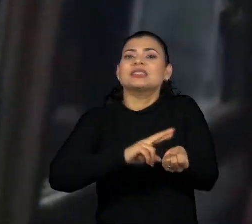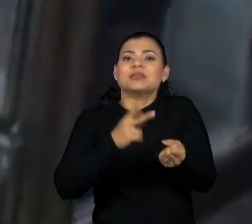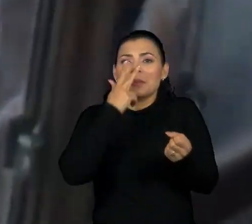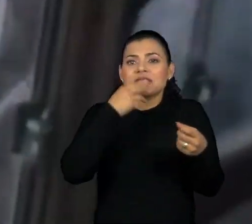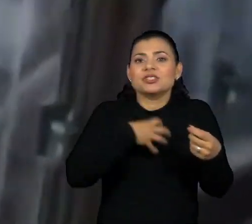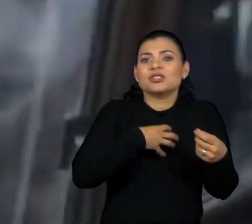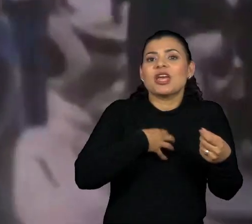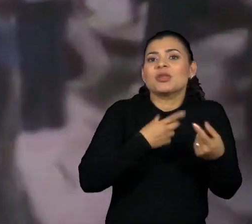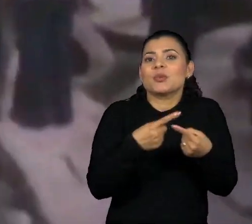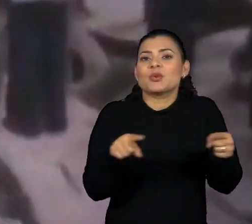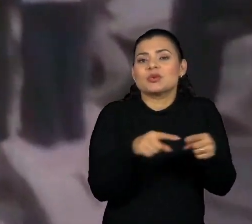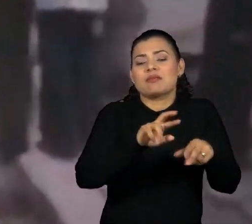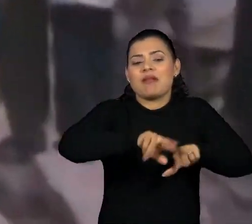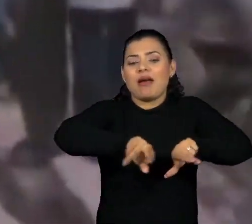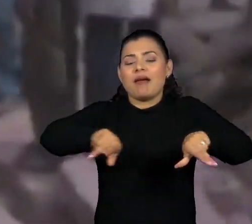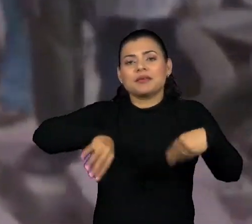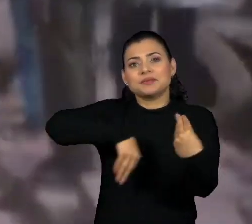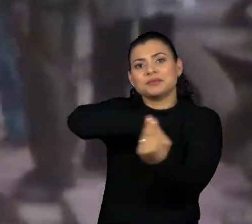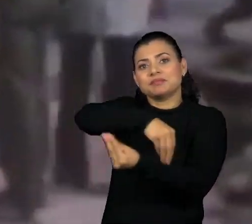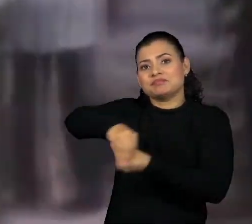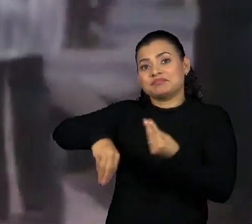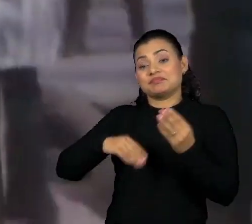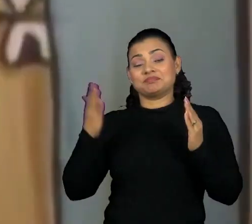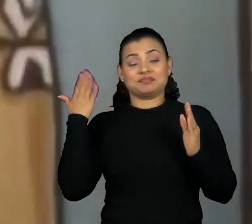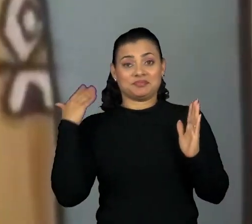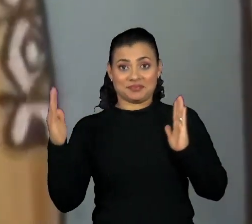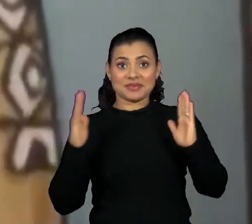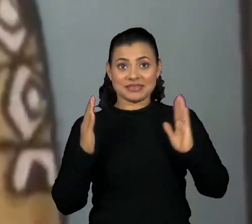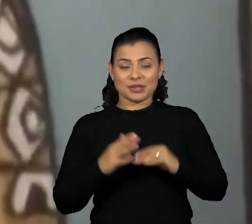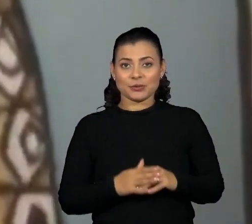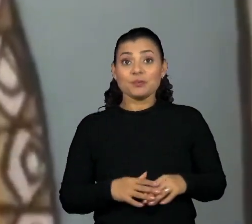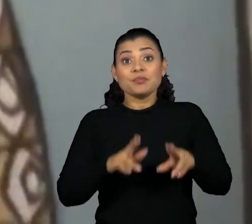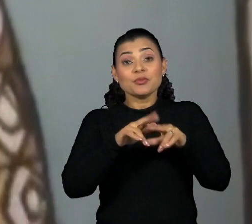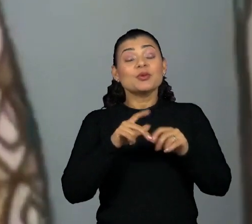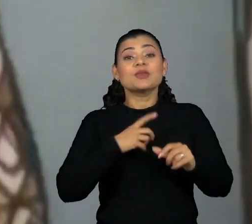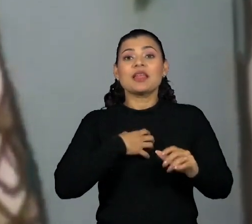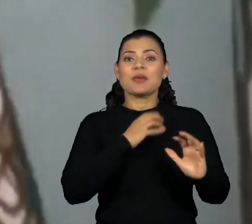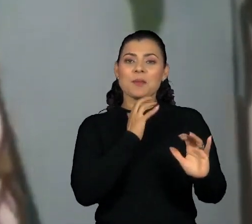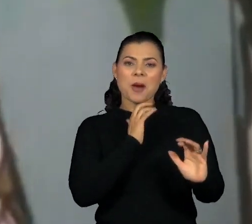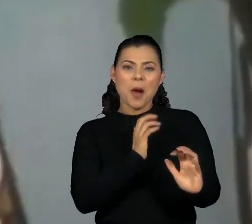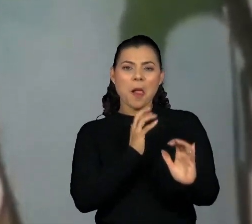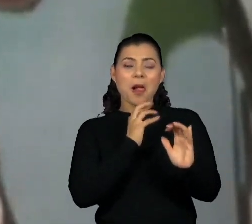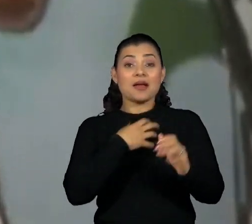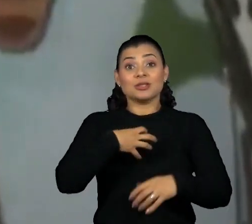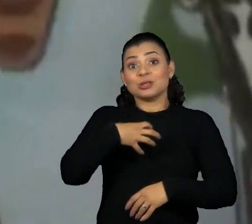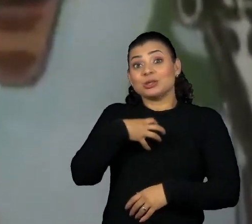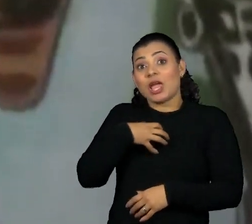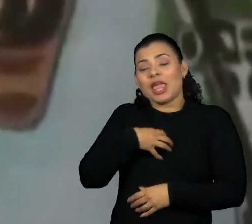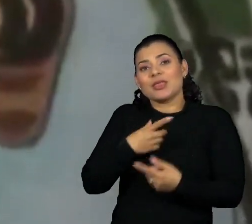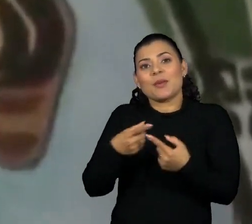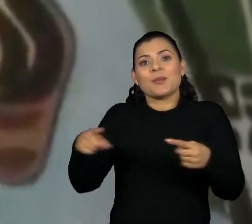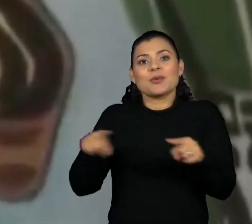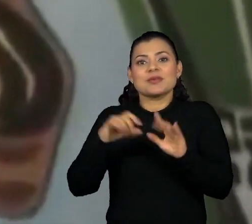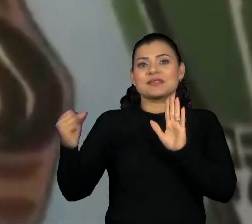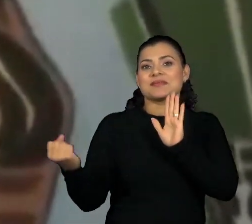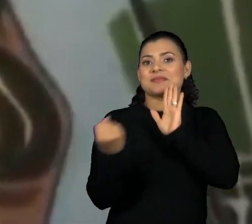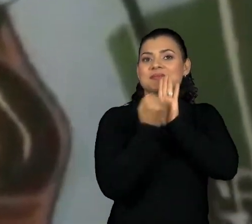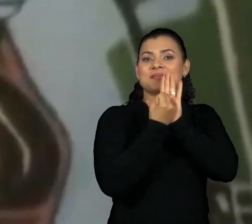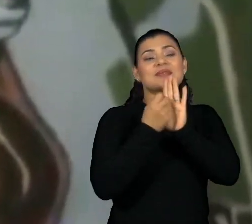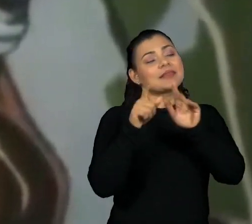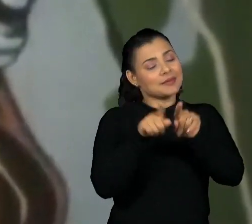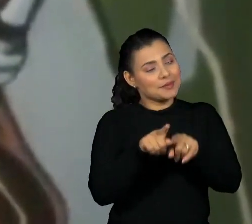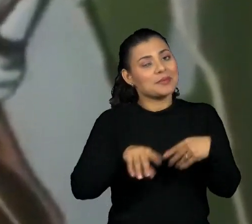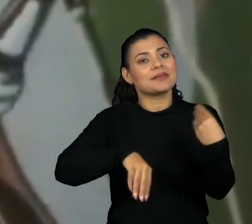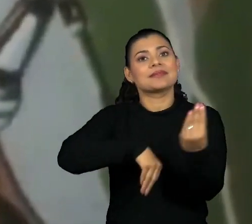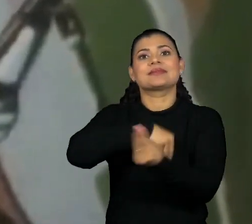ritmos que se ouviu na época e que dão origem a esse estilo musical que é bastante permeado também por